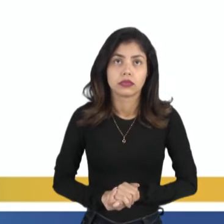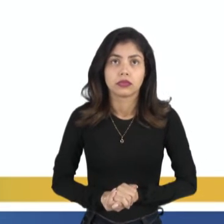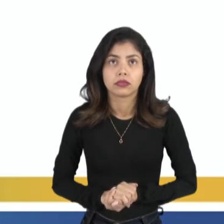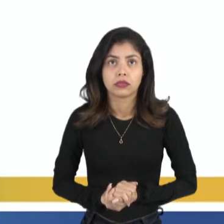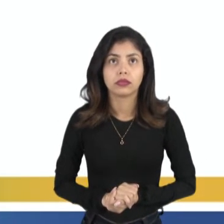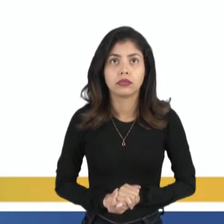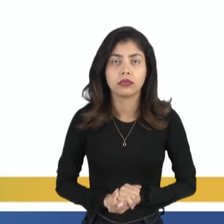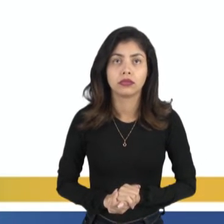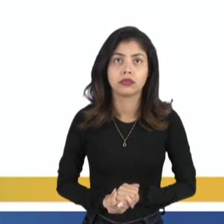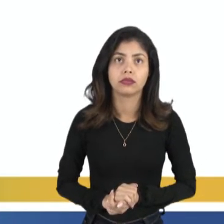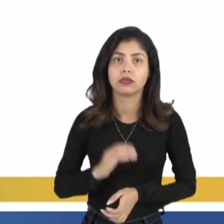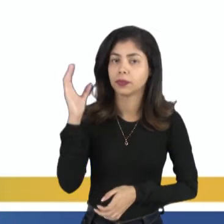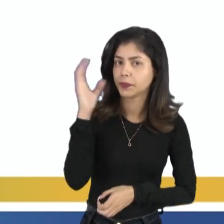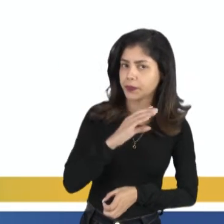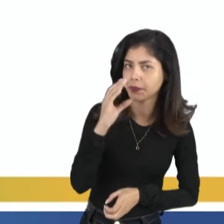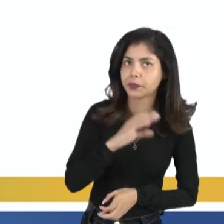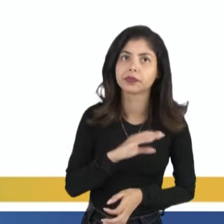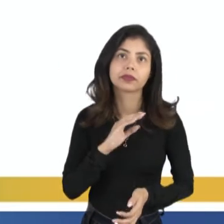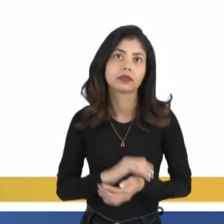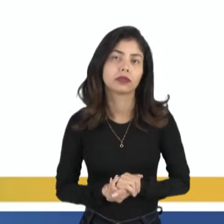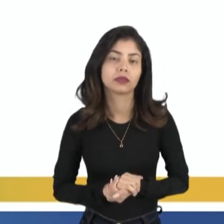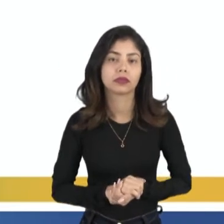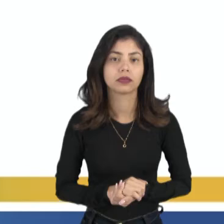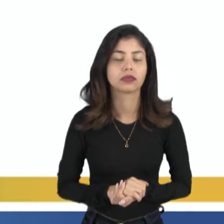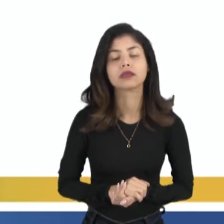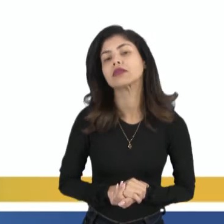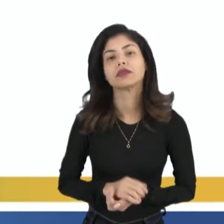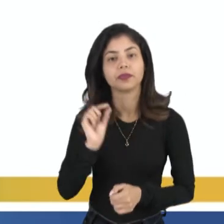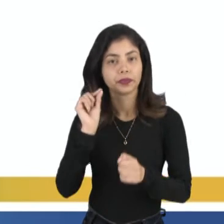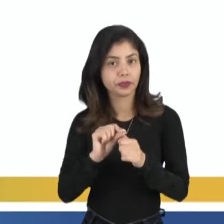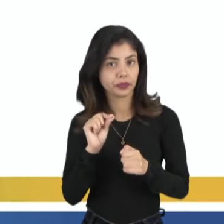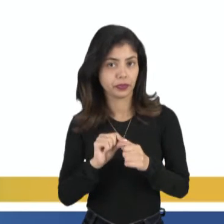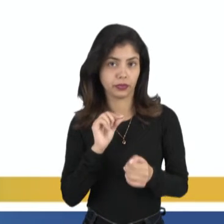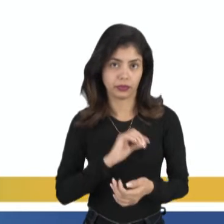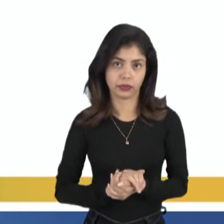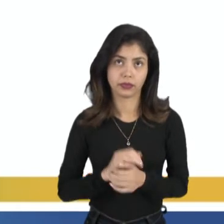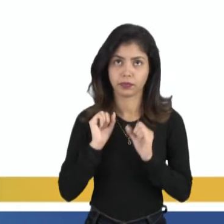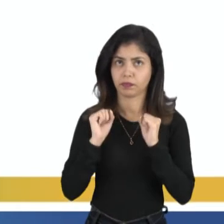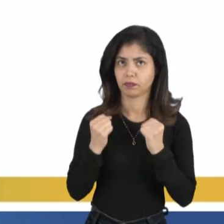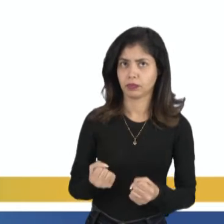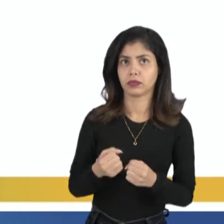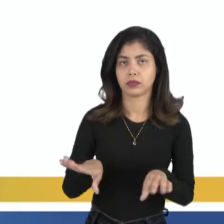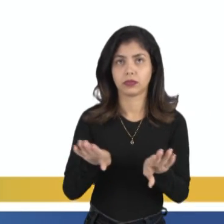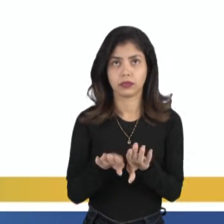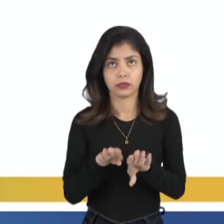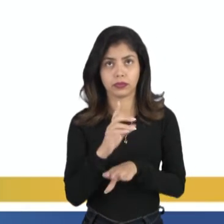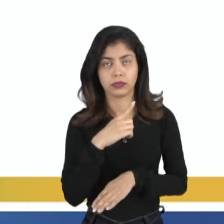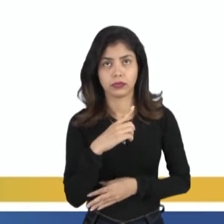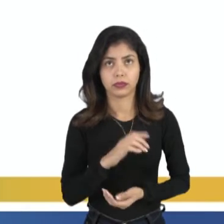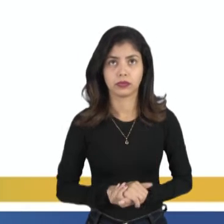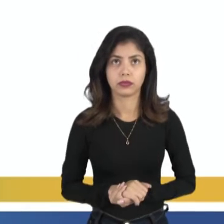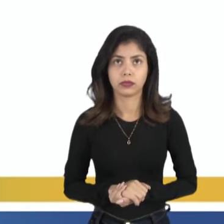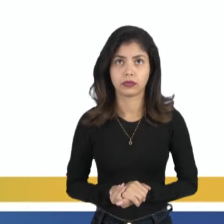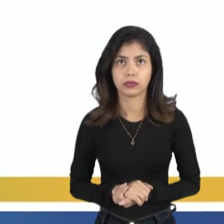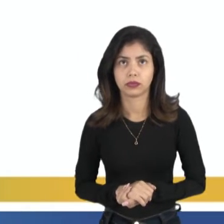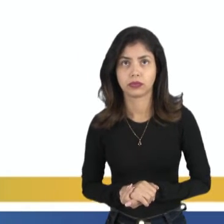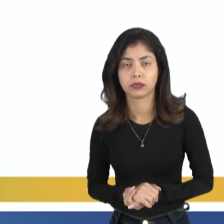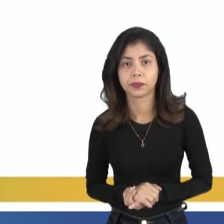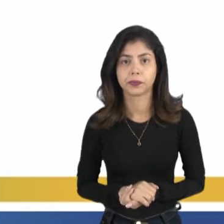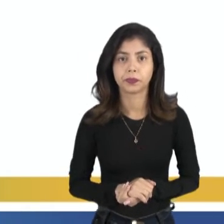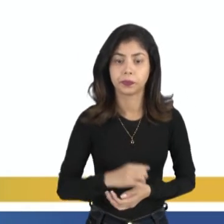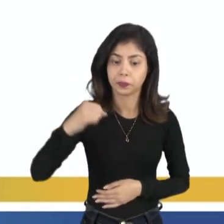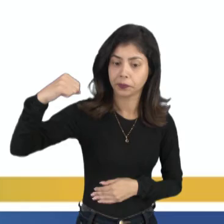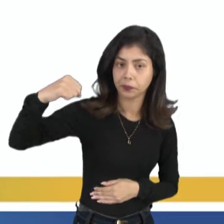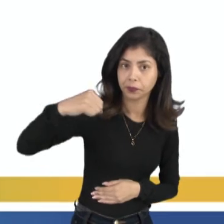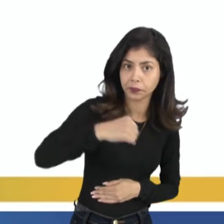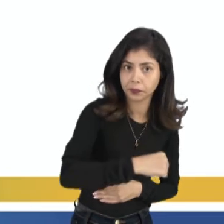aqui uma aceleração da gravidade, né? Para nós fazermos a conta lá com peso. E temos aqui a aceleração que esse bloco